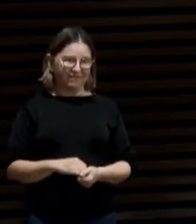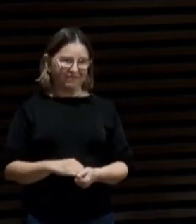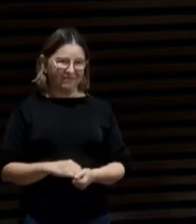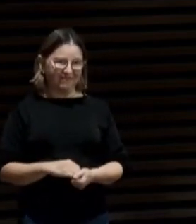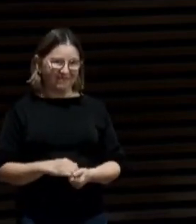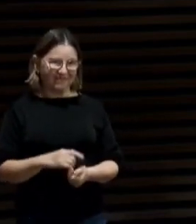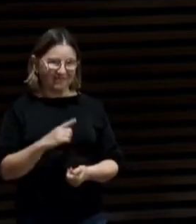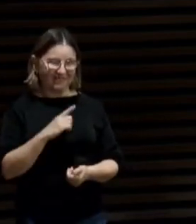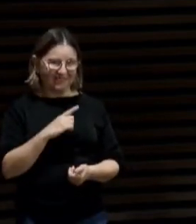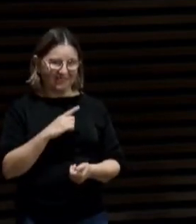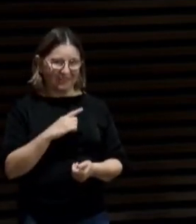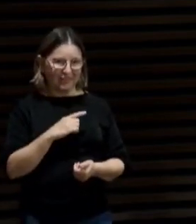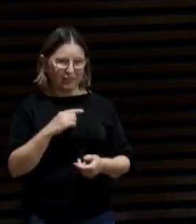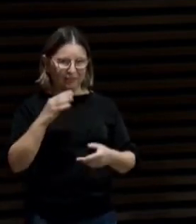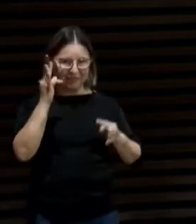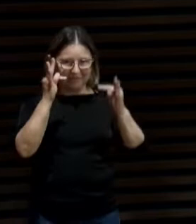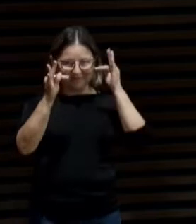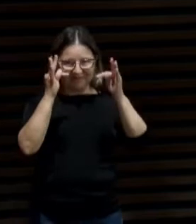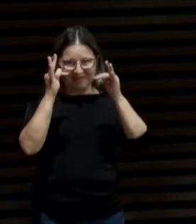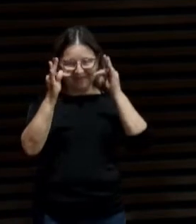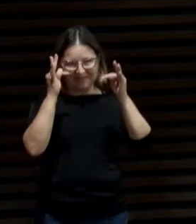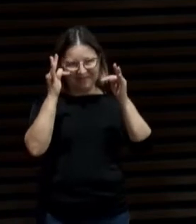Existe, amados, uma teologia